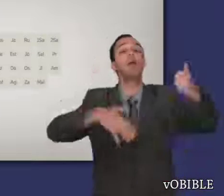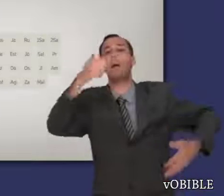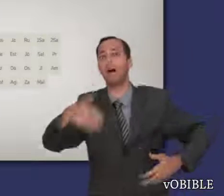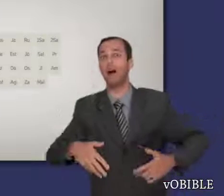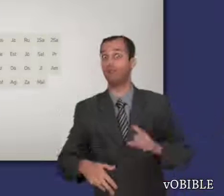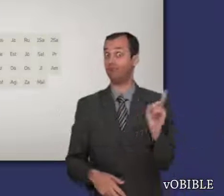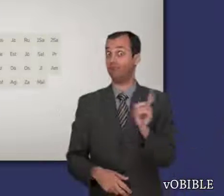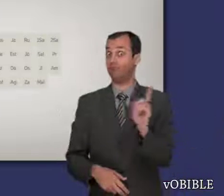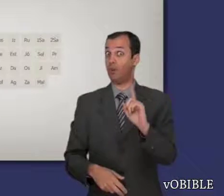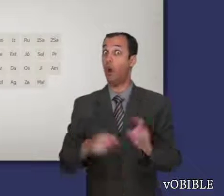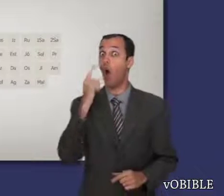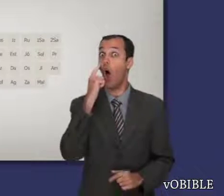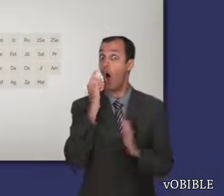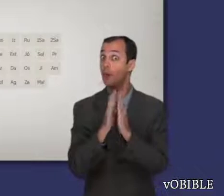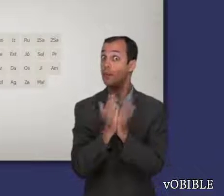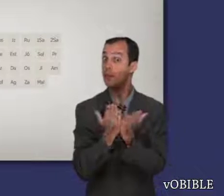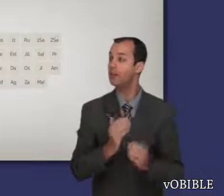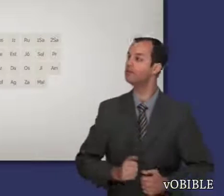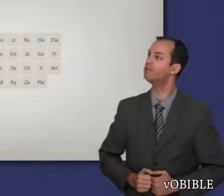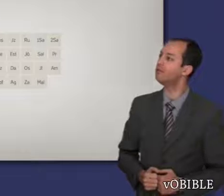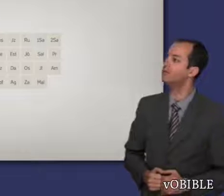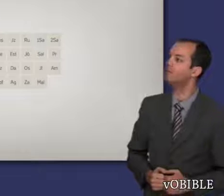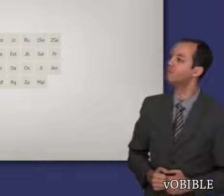carta, Pedro cita pelo menos 6 livros da Bíblia: